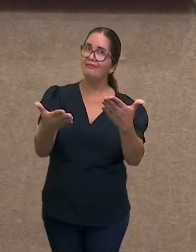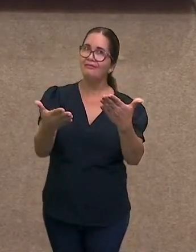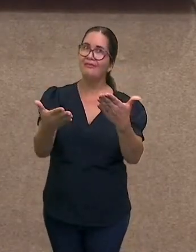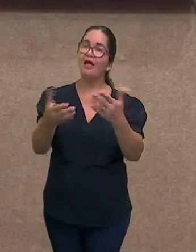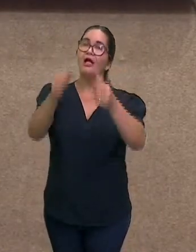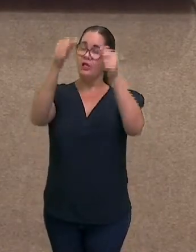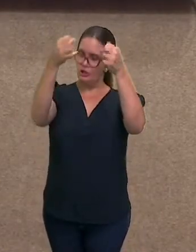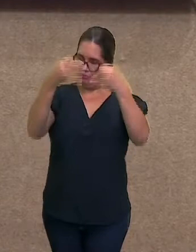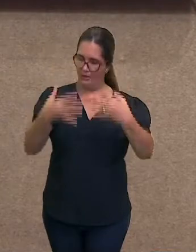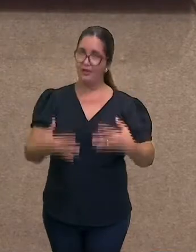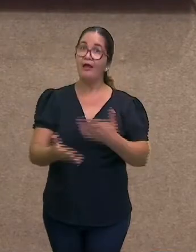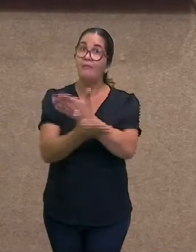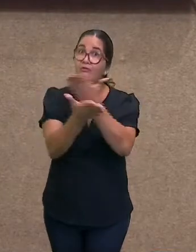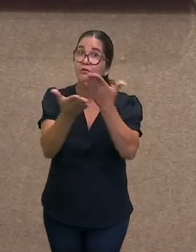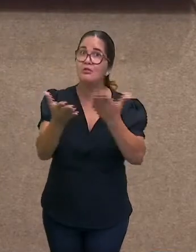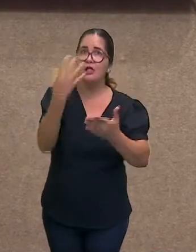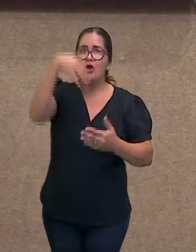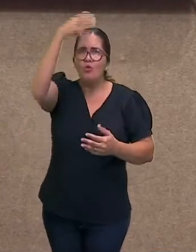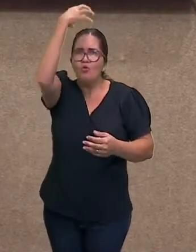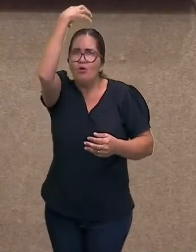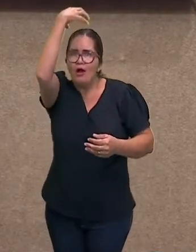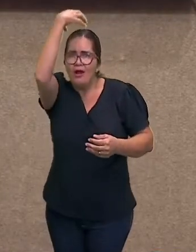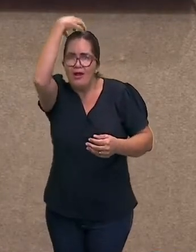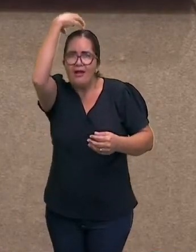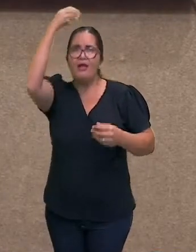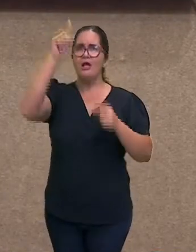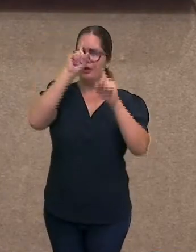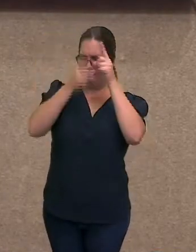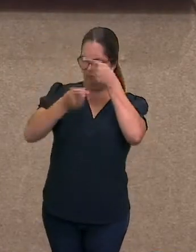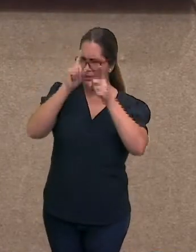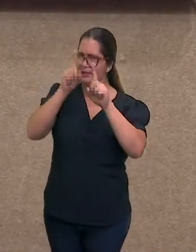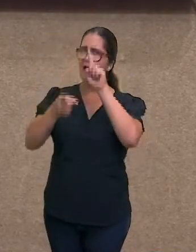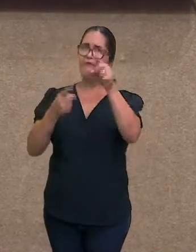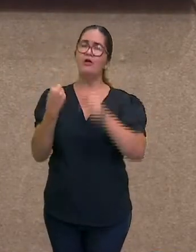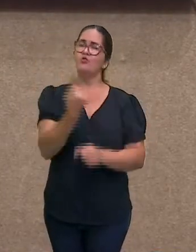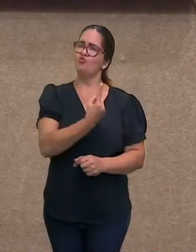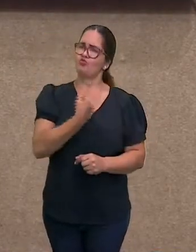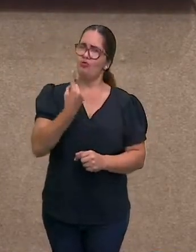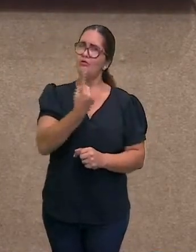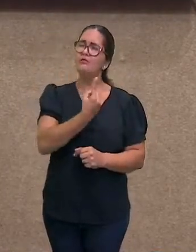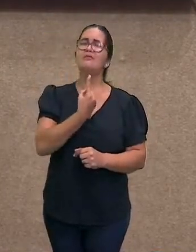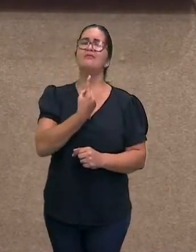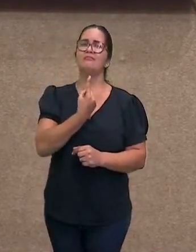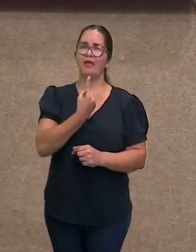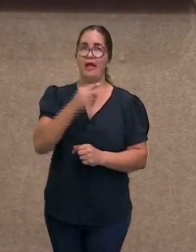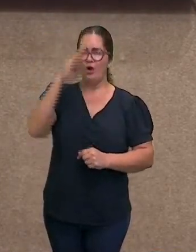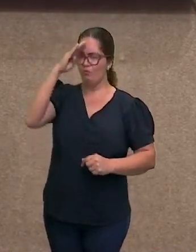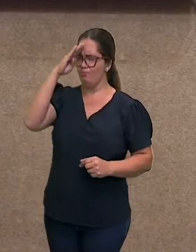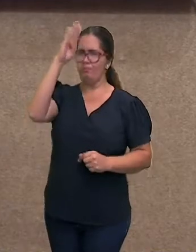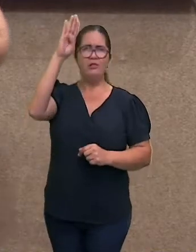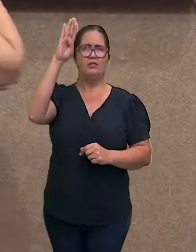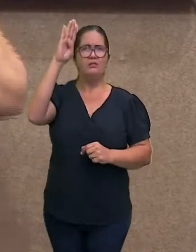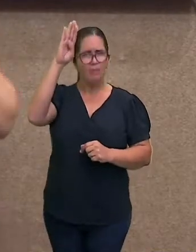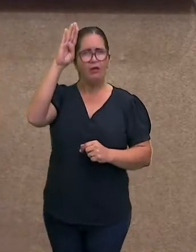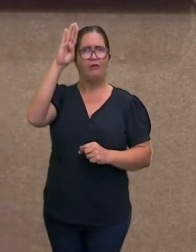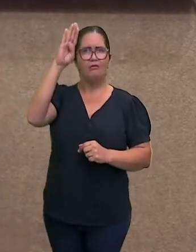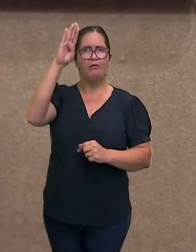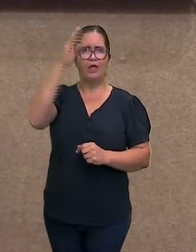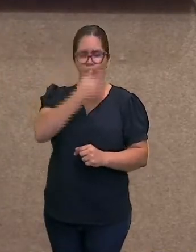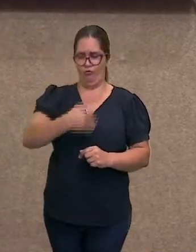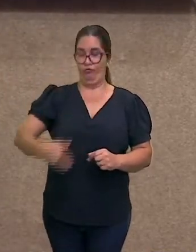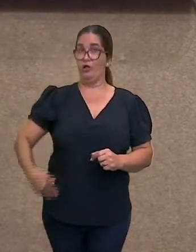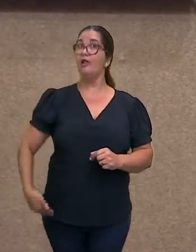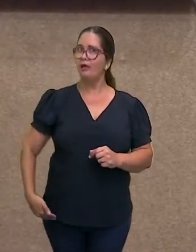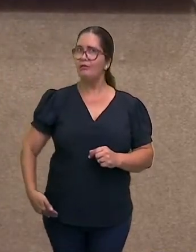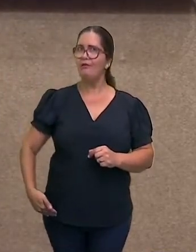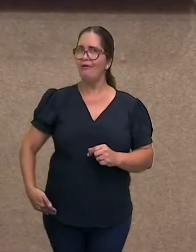O absolutismo monárquico, ele vem com uma aliança muito importante. As monarquias,